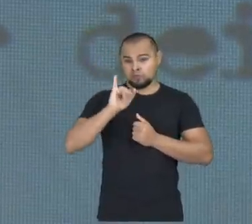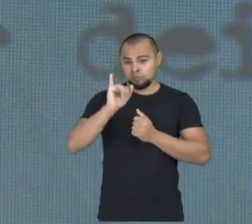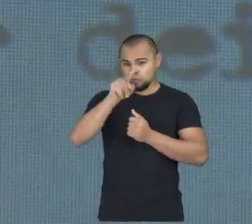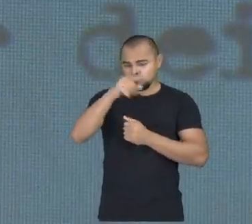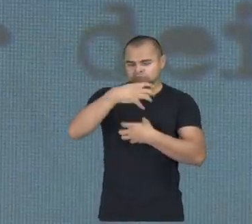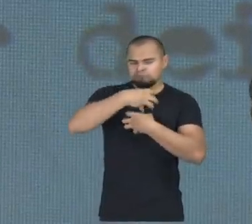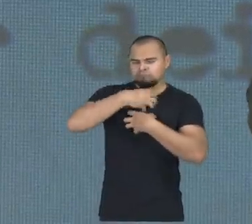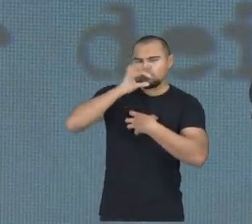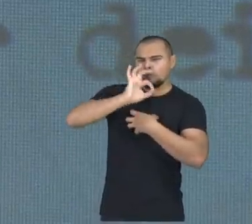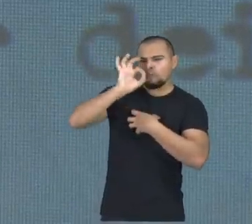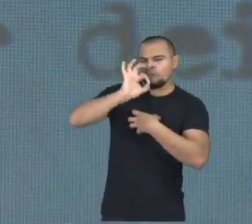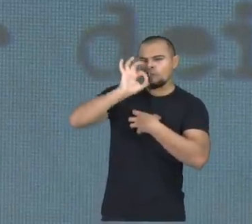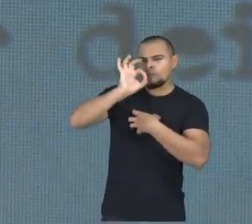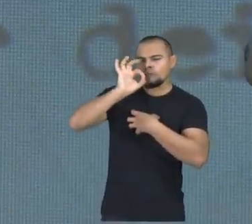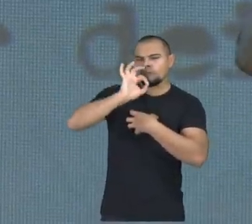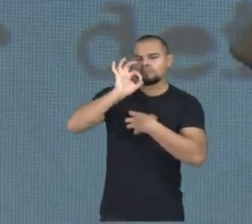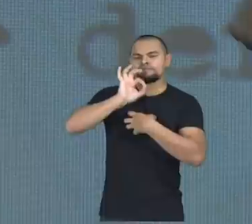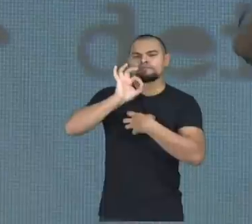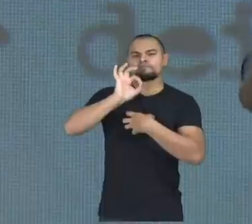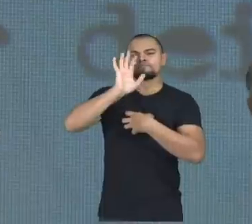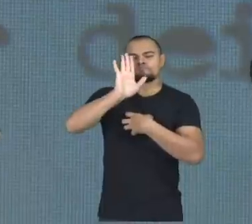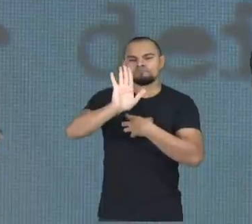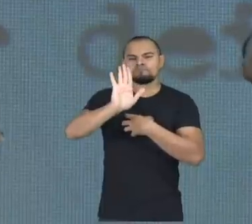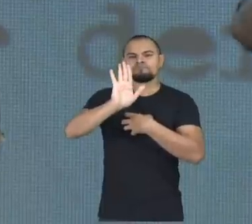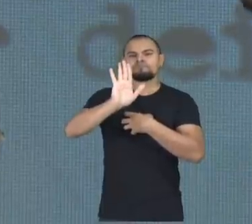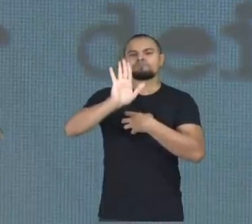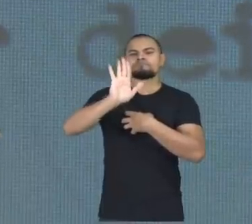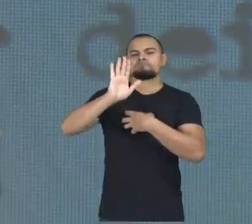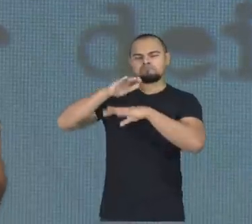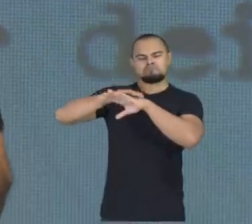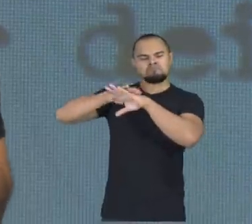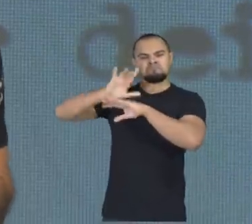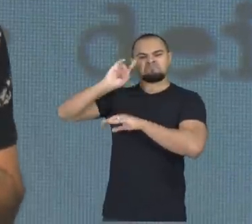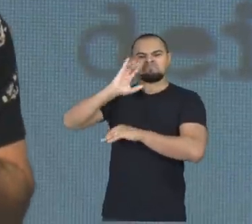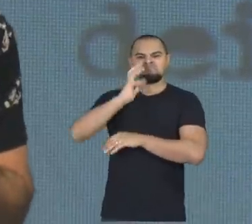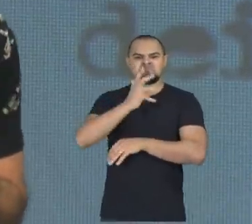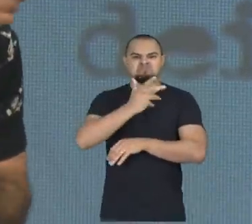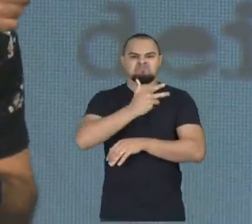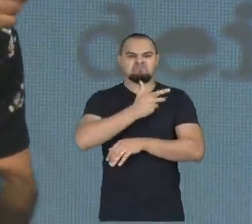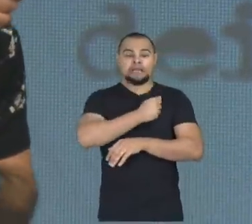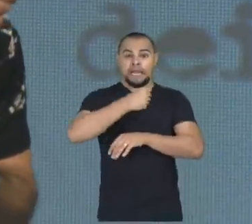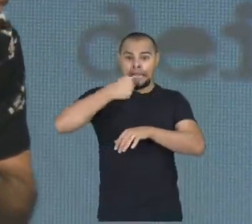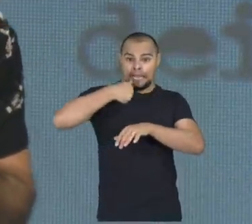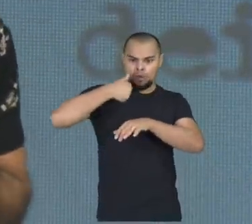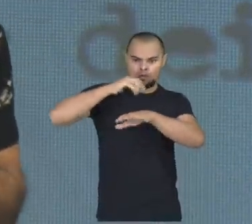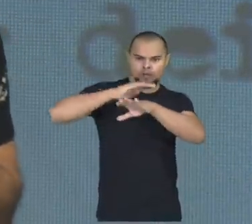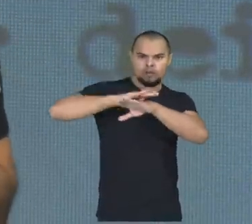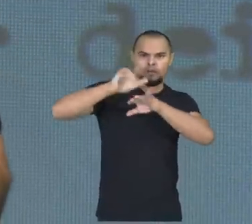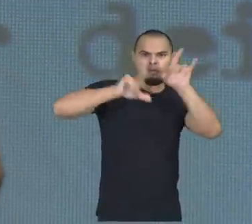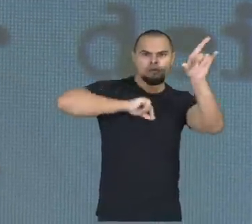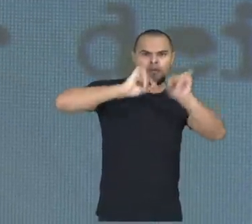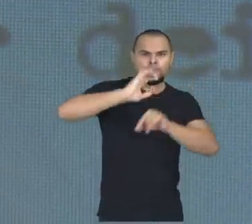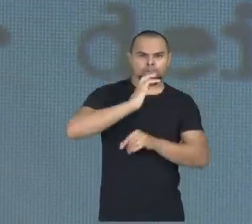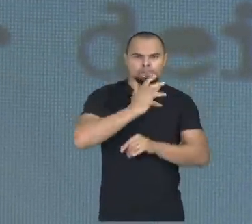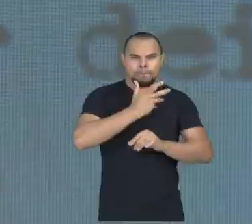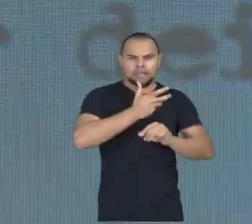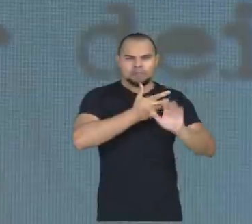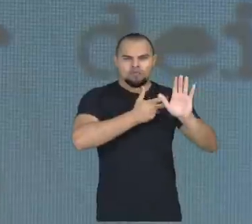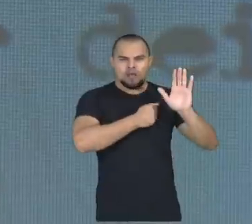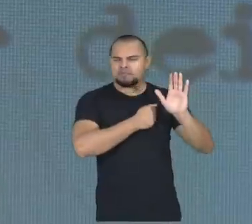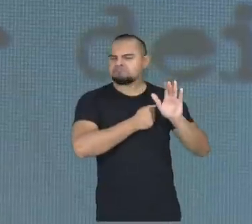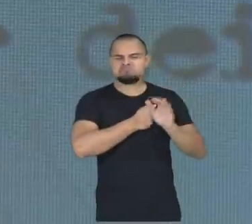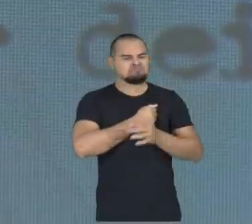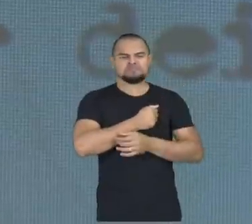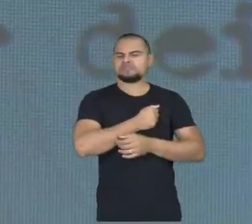mas nunca o instrumento de conversão. Nunca o autor da conversão. Posso ser um